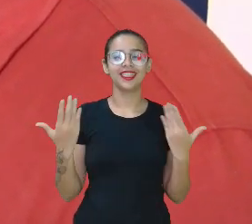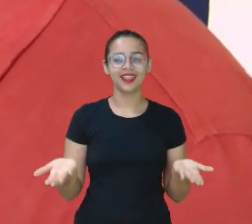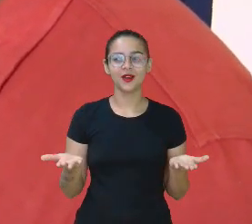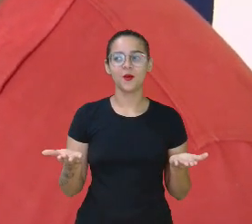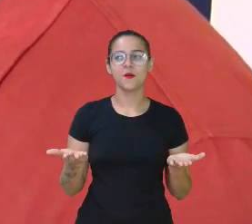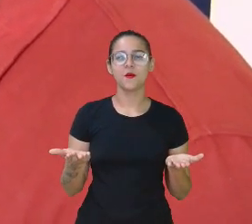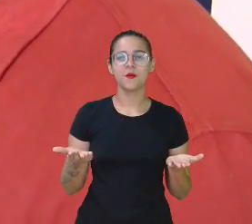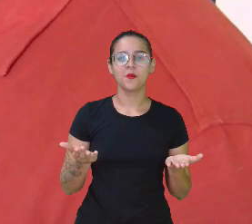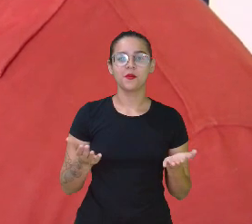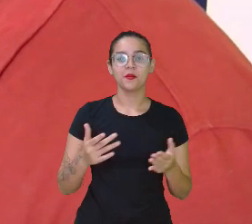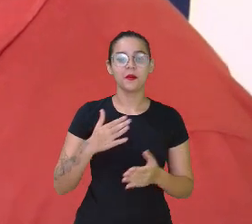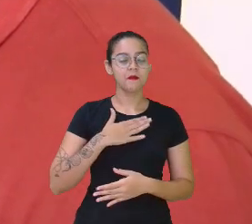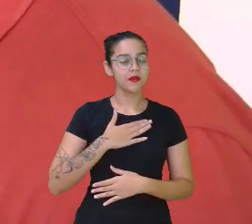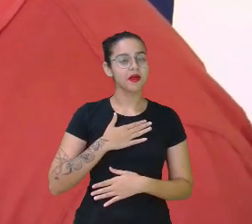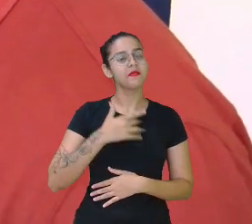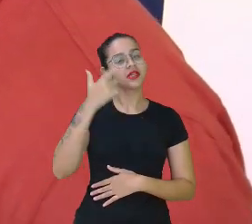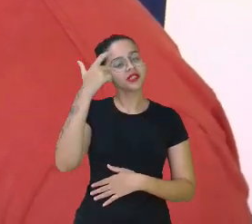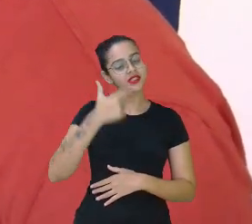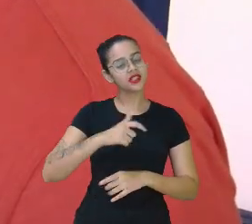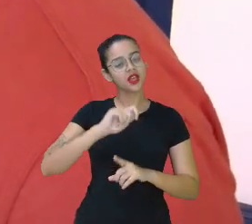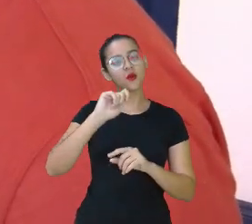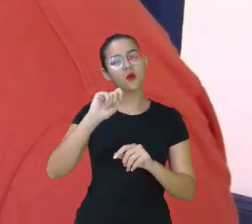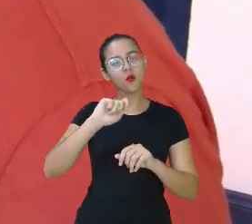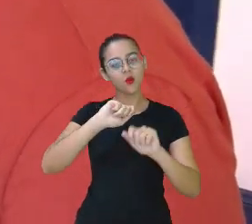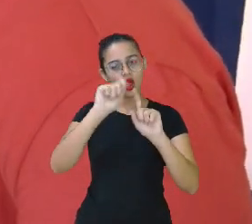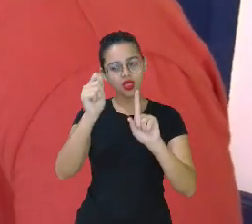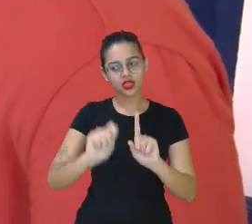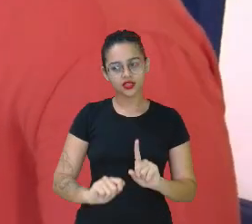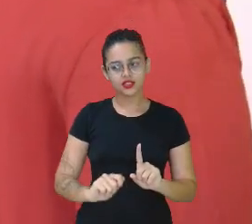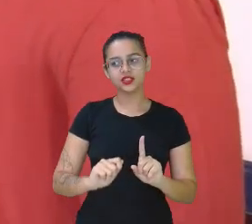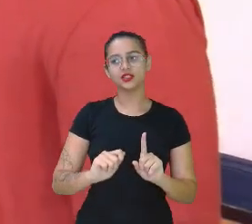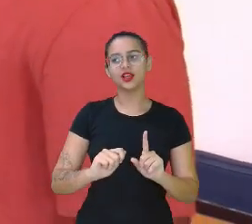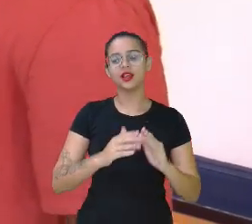Então, para mim, ser um artista de periferia